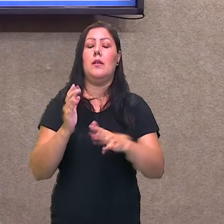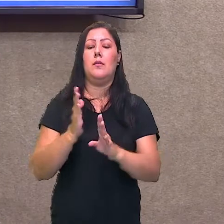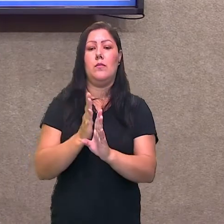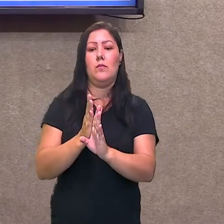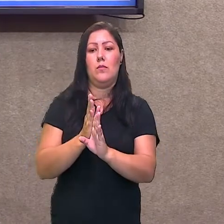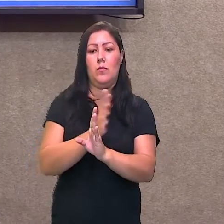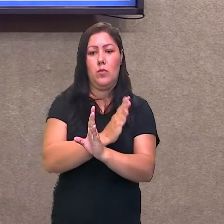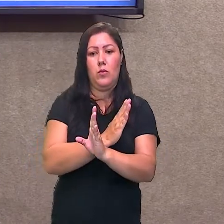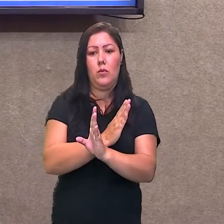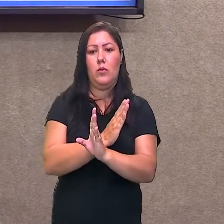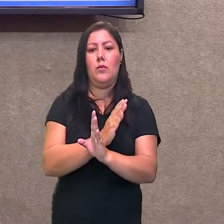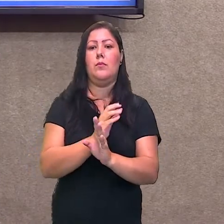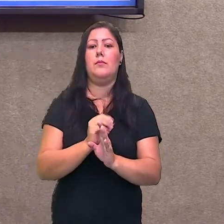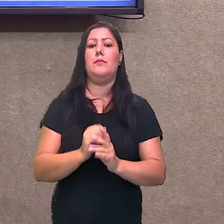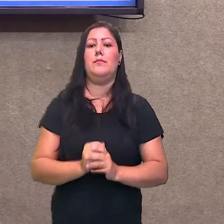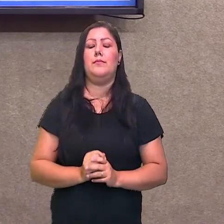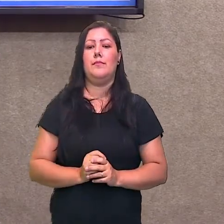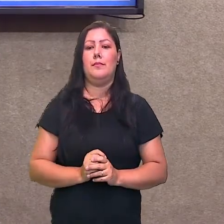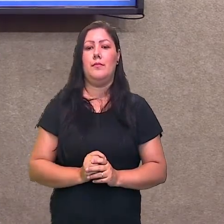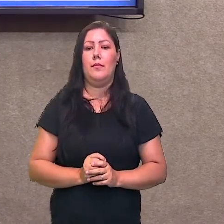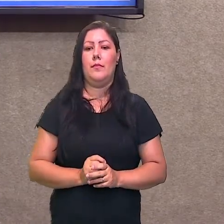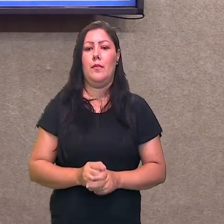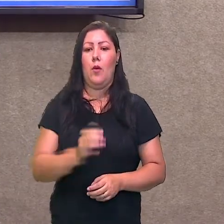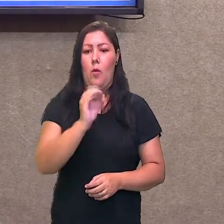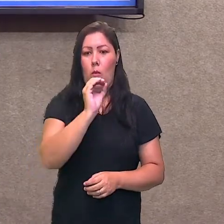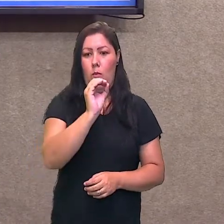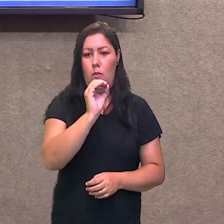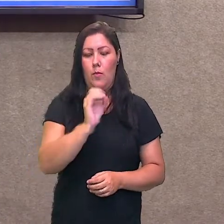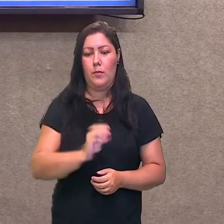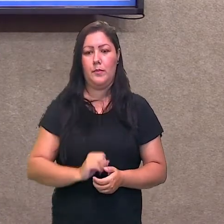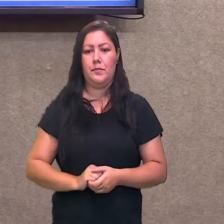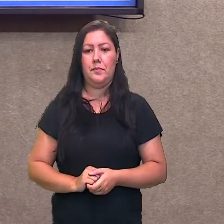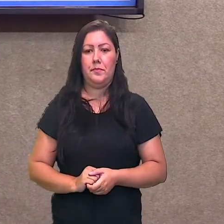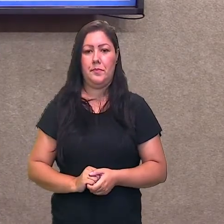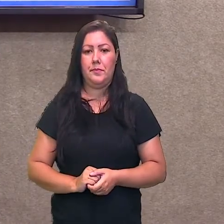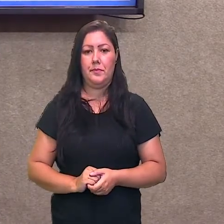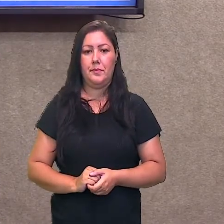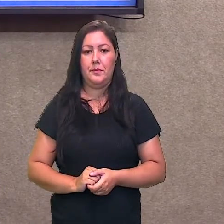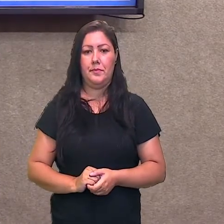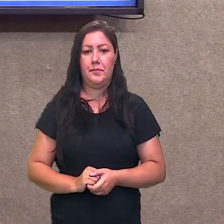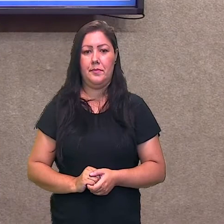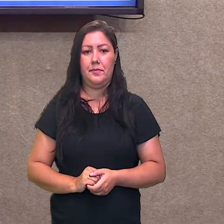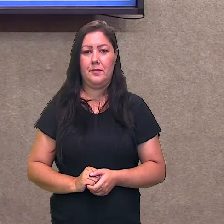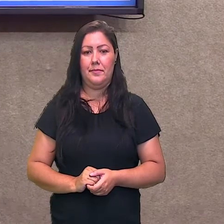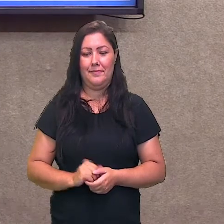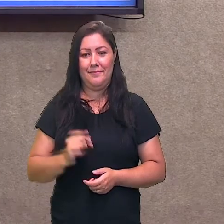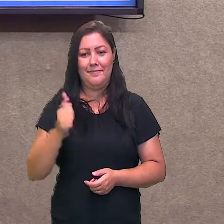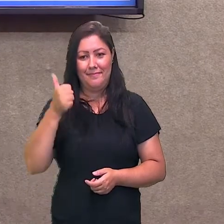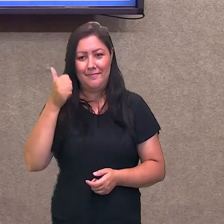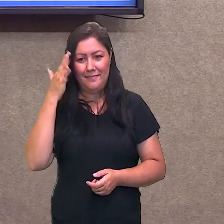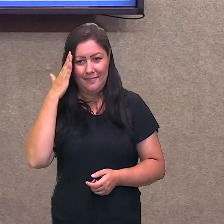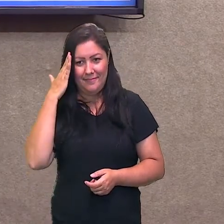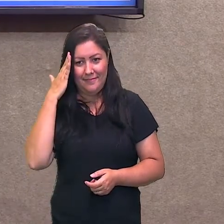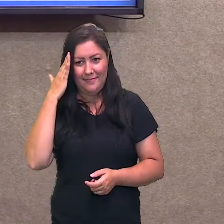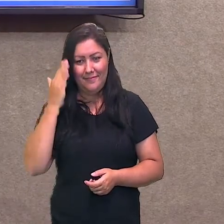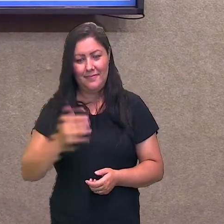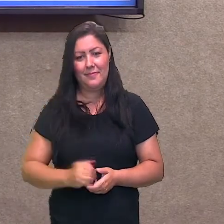hemisfério ocidental ou oeste. Tranquilo assim,